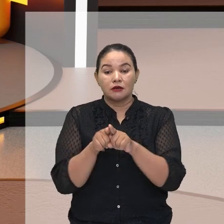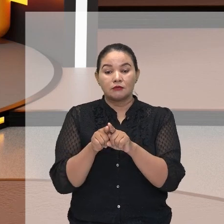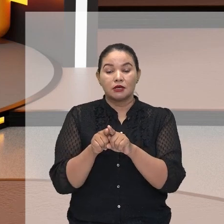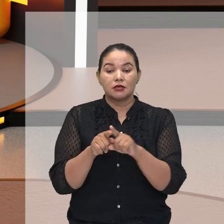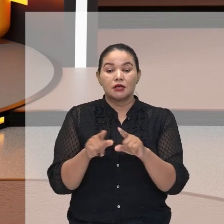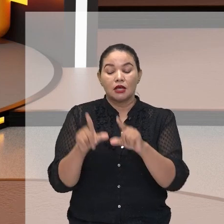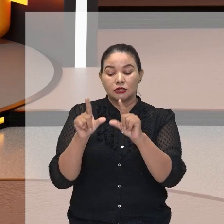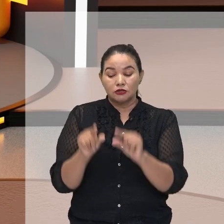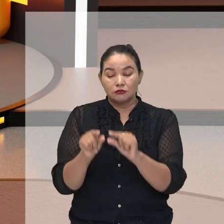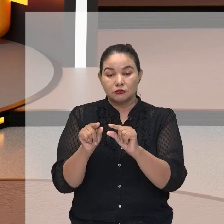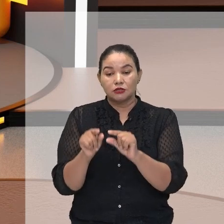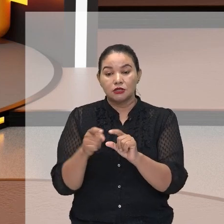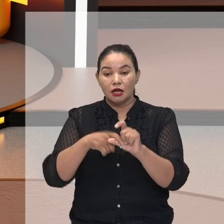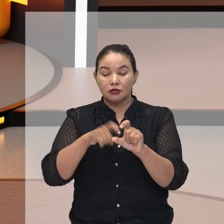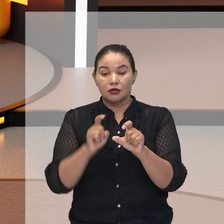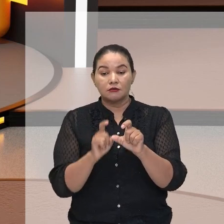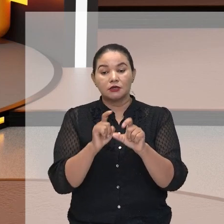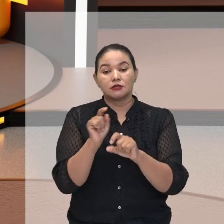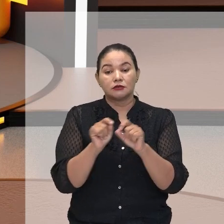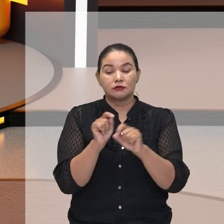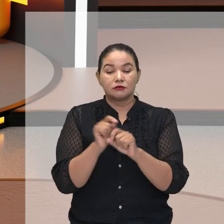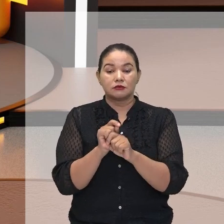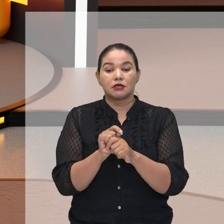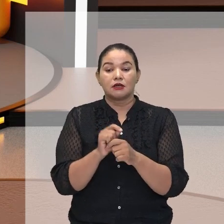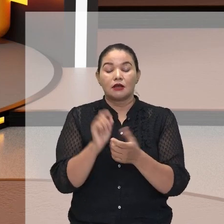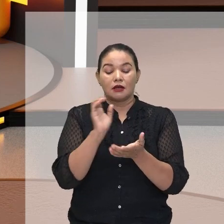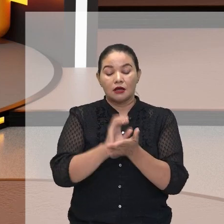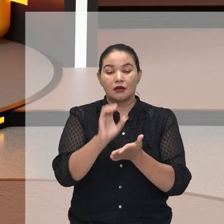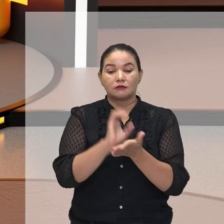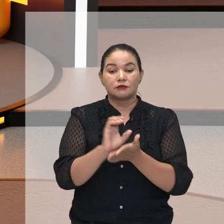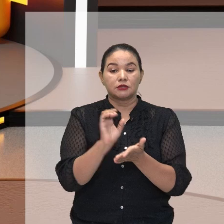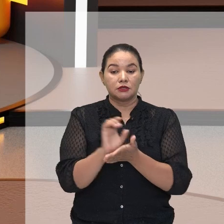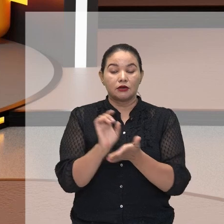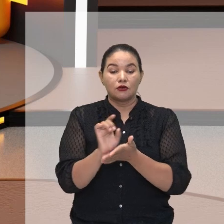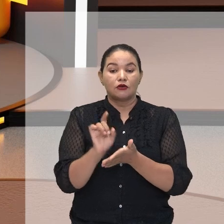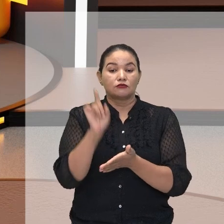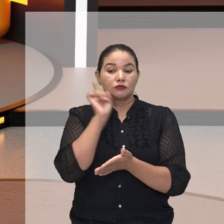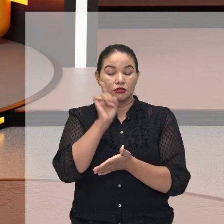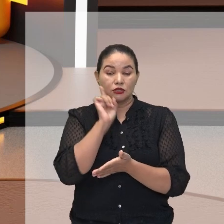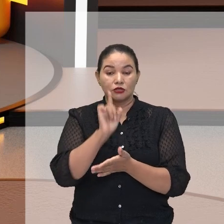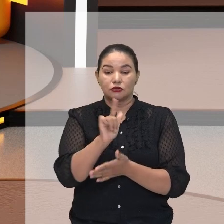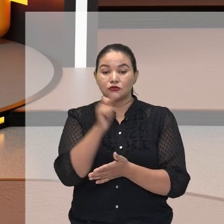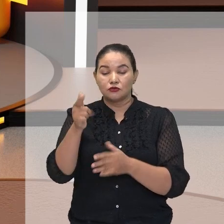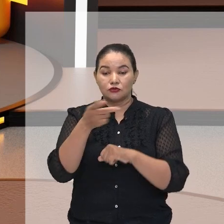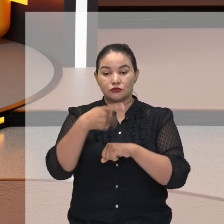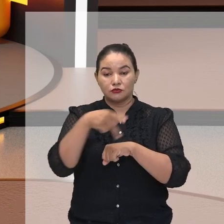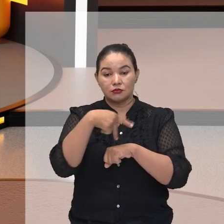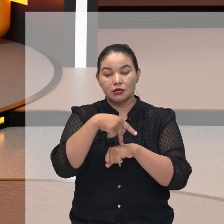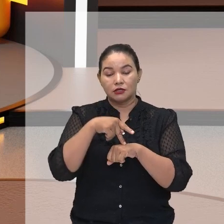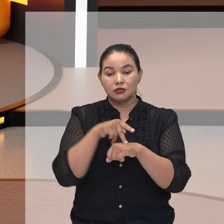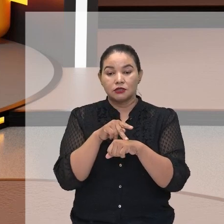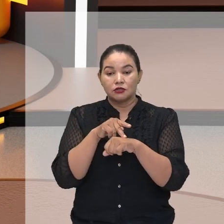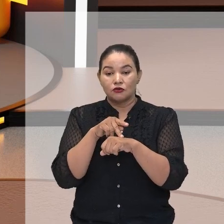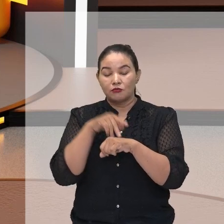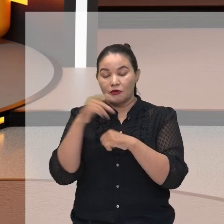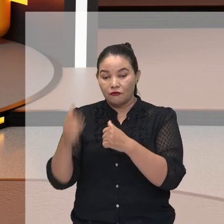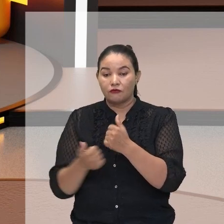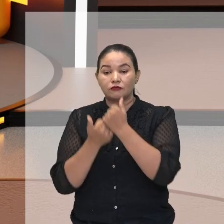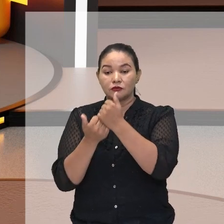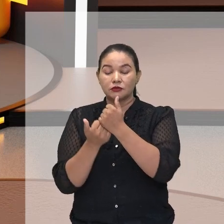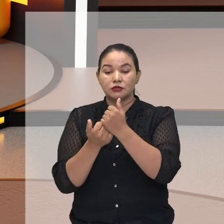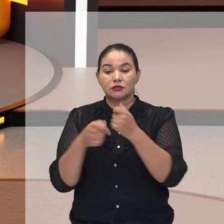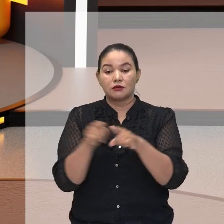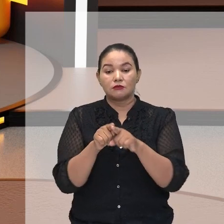essa dependência em relação ao quê? Ao capital estrangeiro para fortalecer esses países e também, principalmente, as